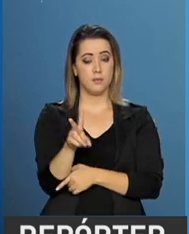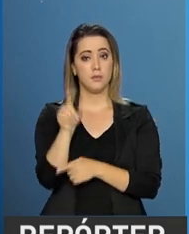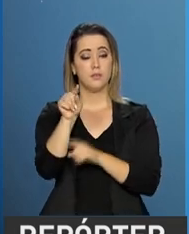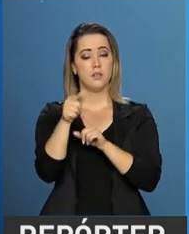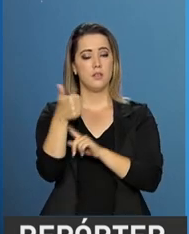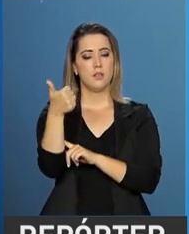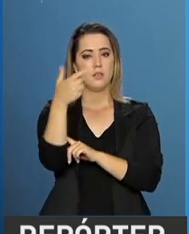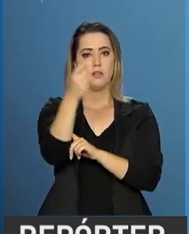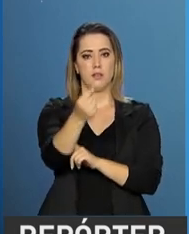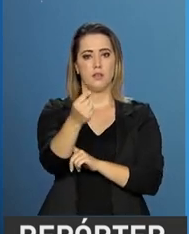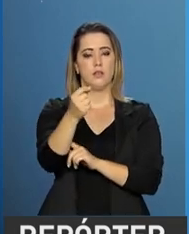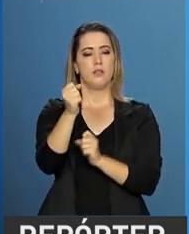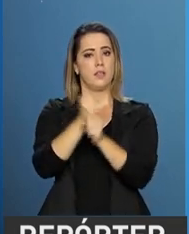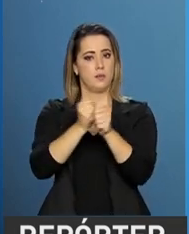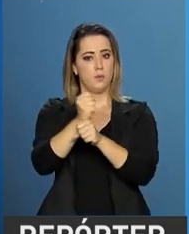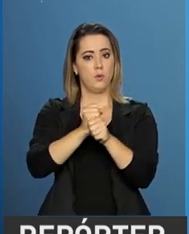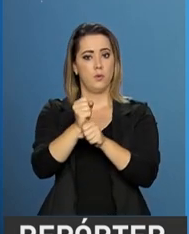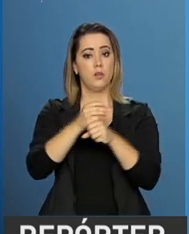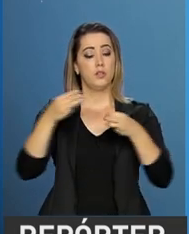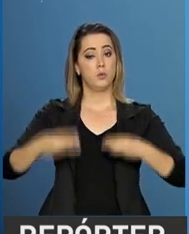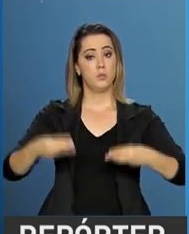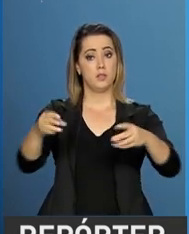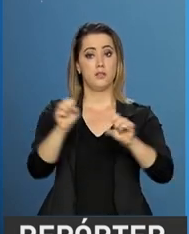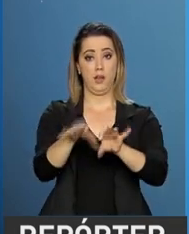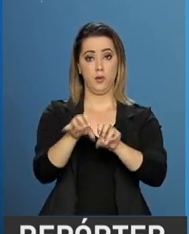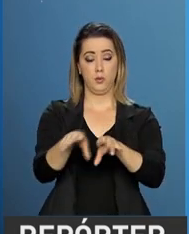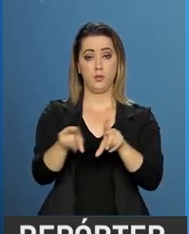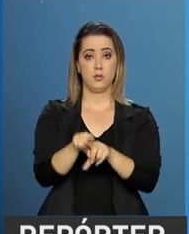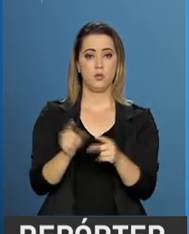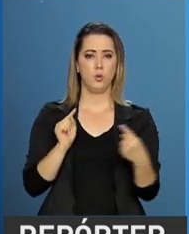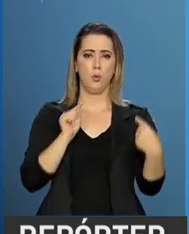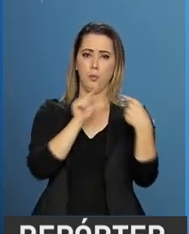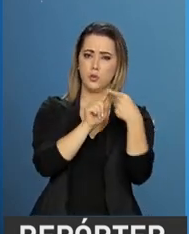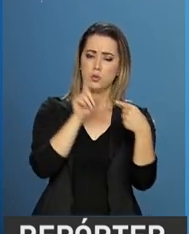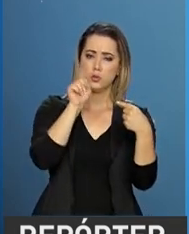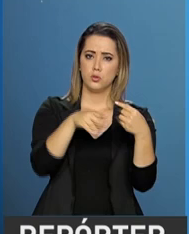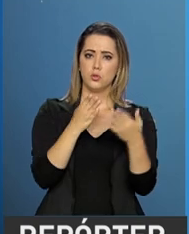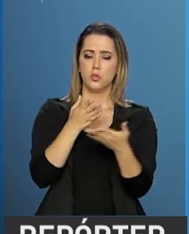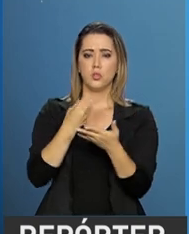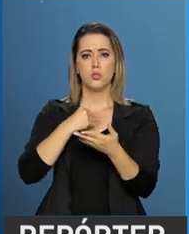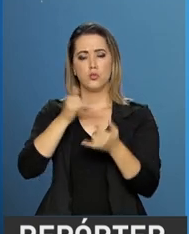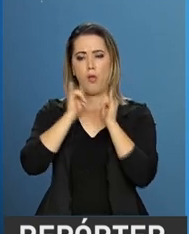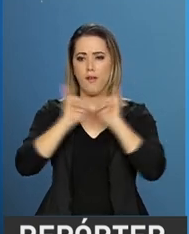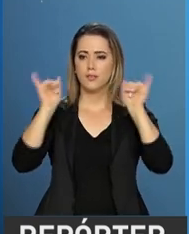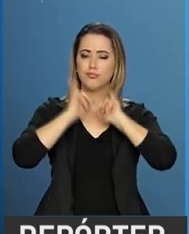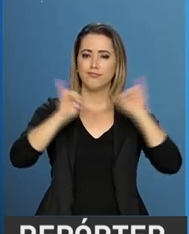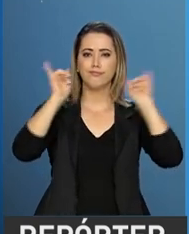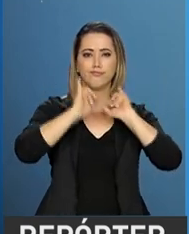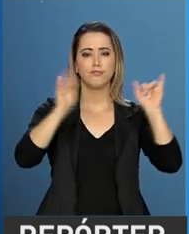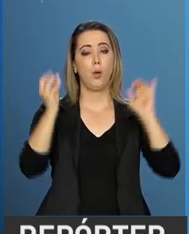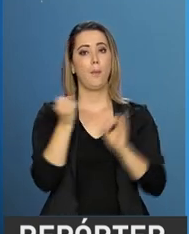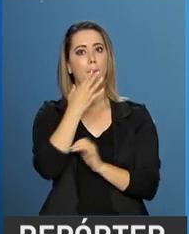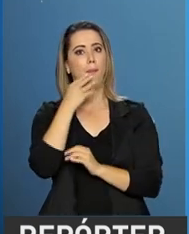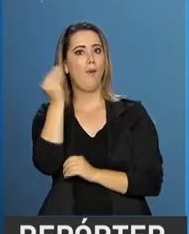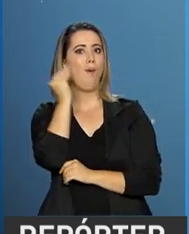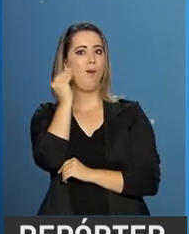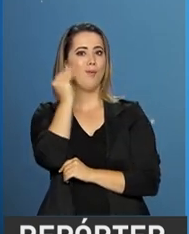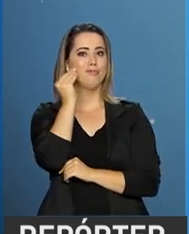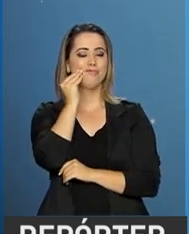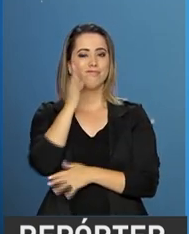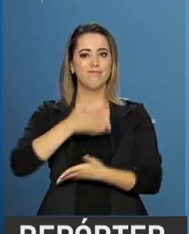iniciativa do ministério da educação e tem como objetivo compartilhar boas experiências e